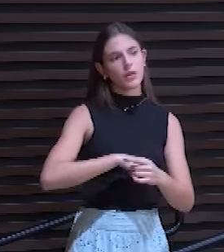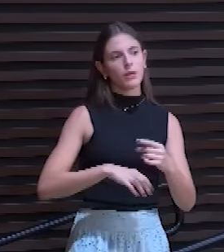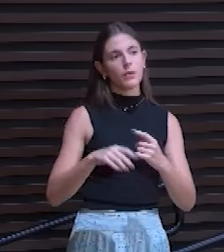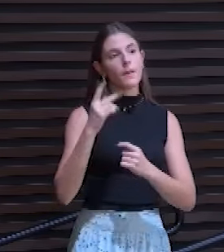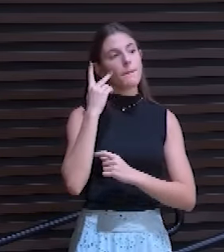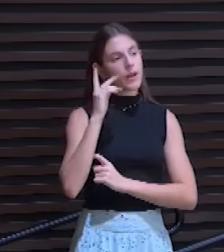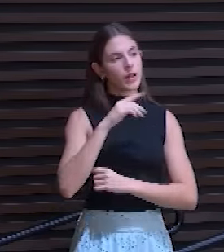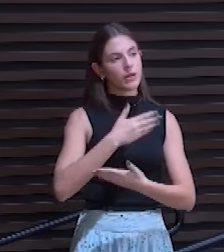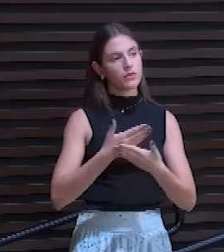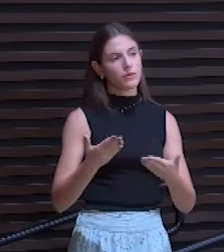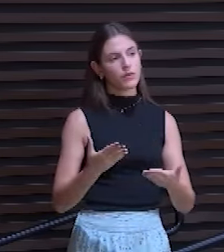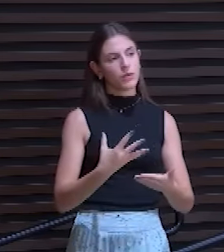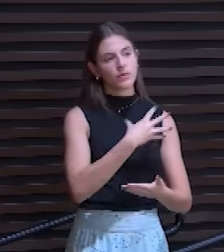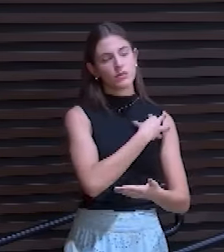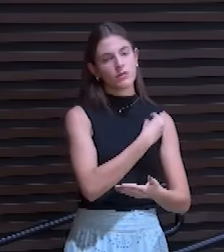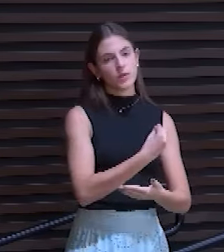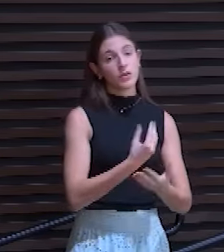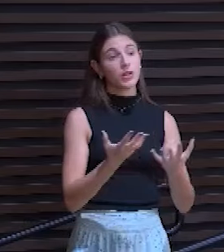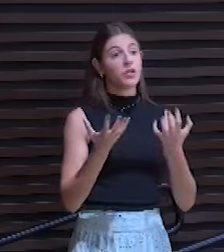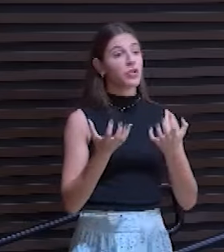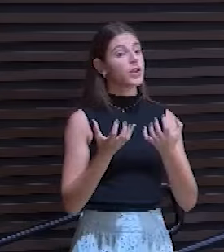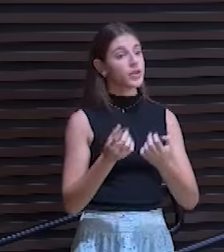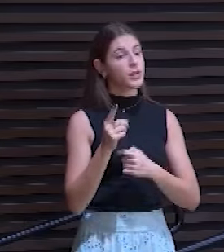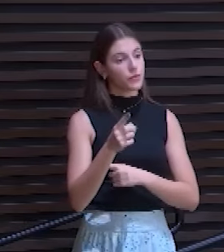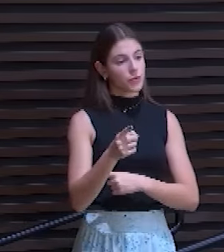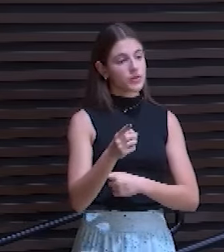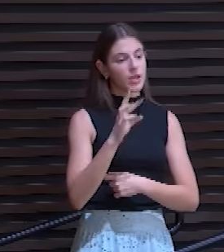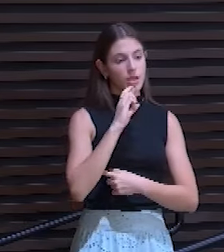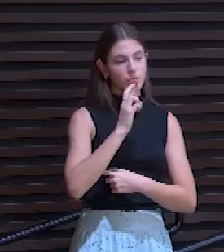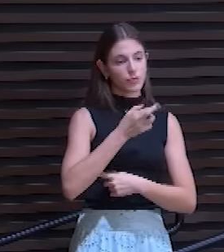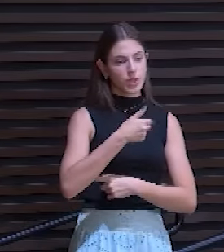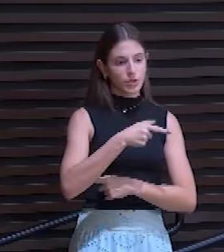queria que você respondesse isso no seu coração com sinceridade.